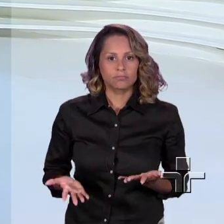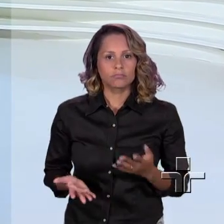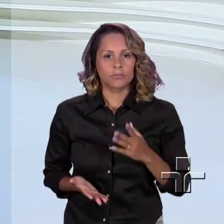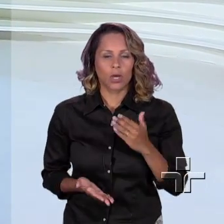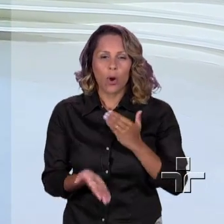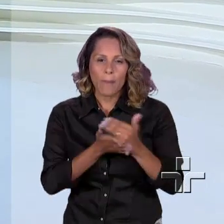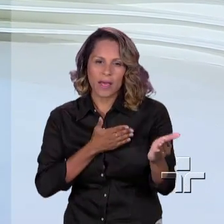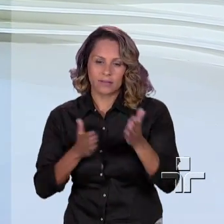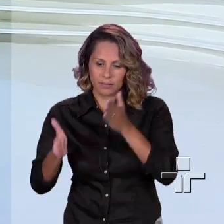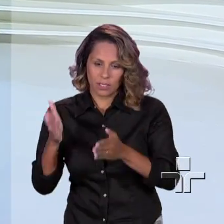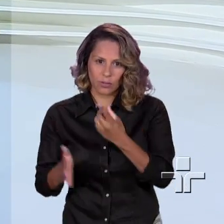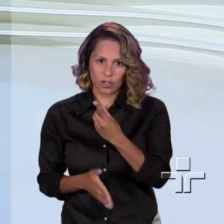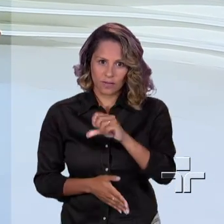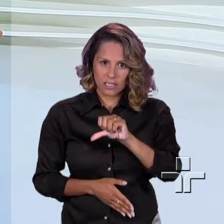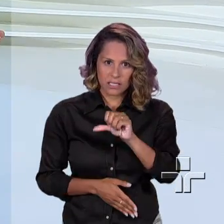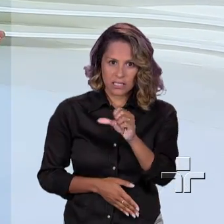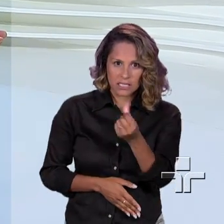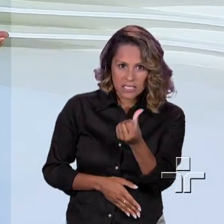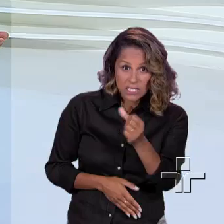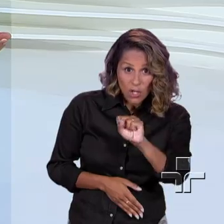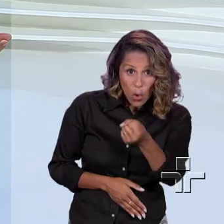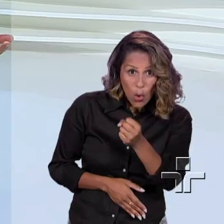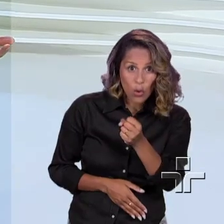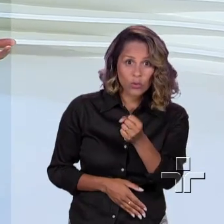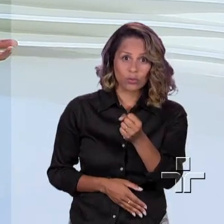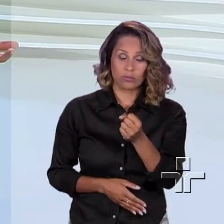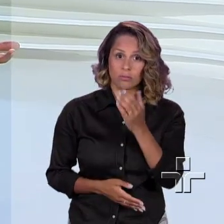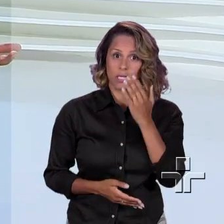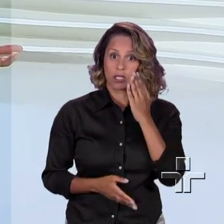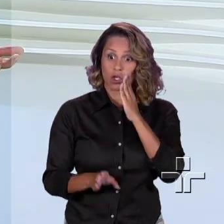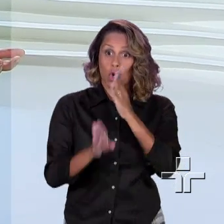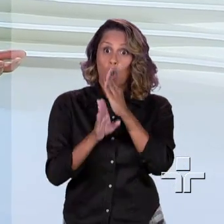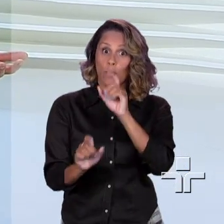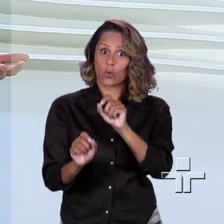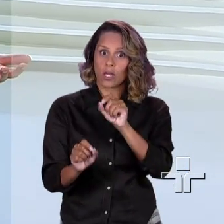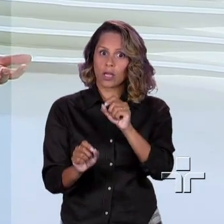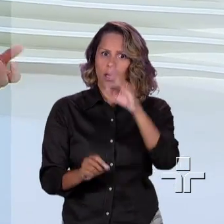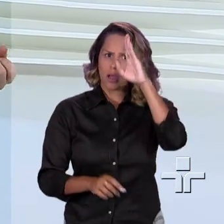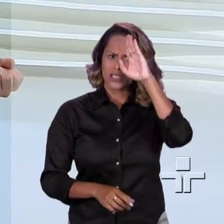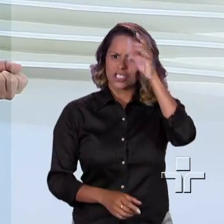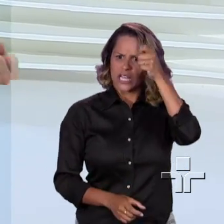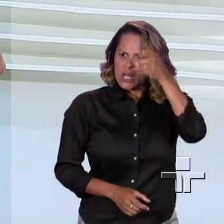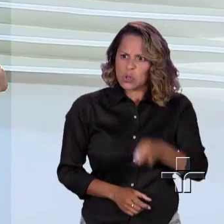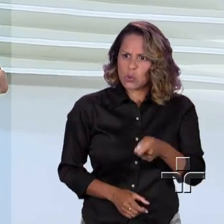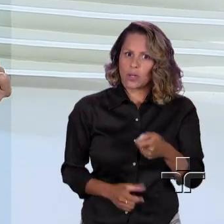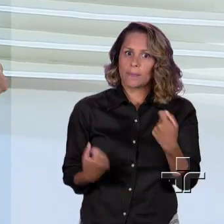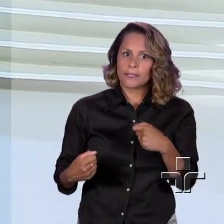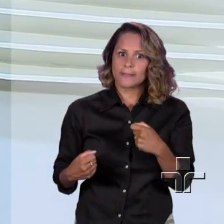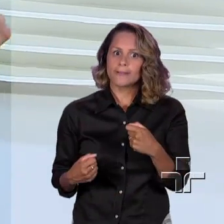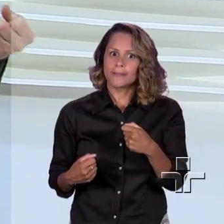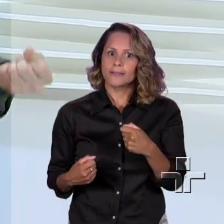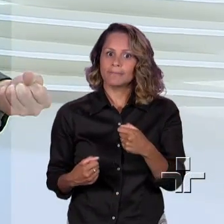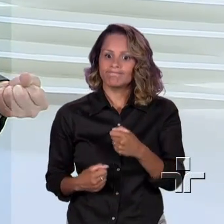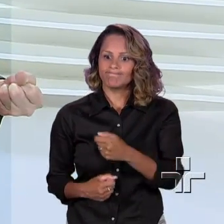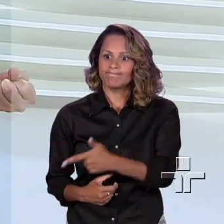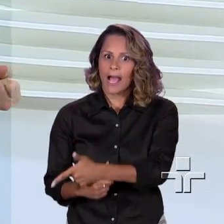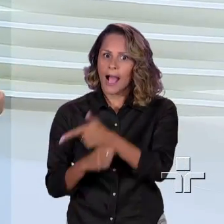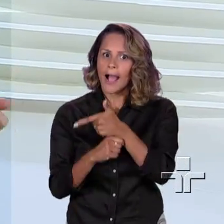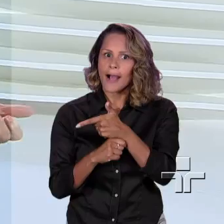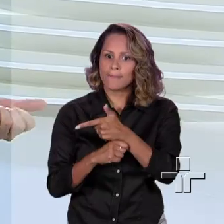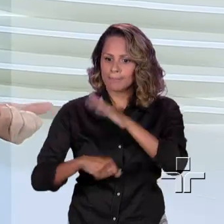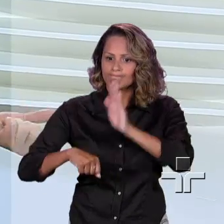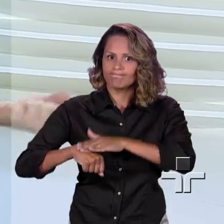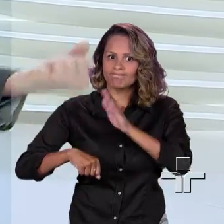maneira de derrubar a ditadura militar não é mais passeatas, protestos legais, mas pegar armas e lutar contra a ditadura